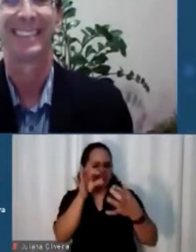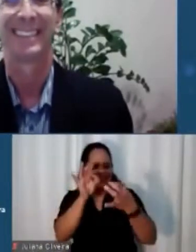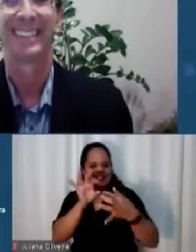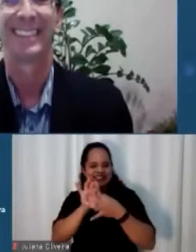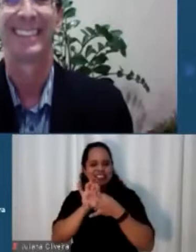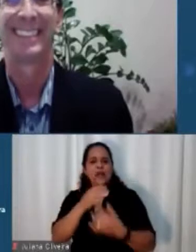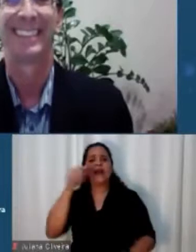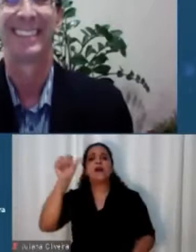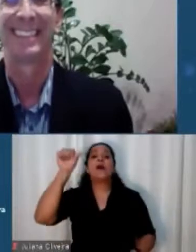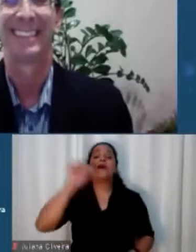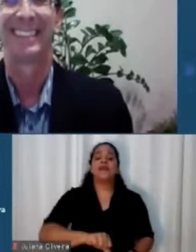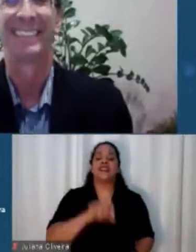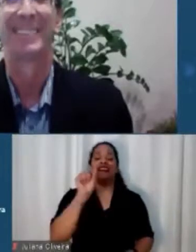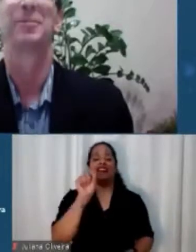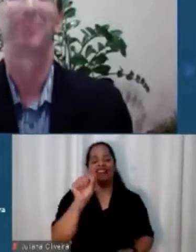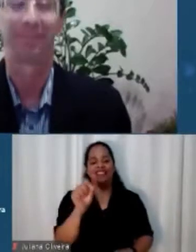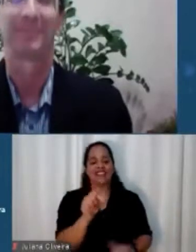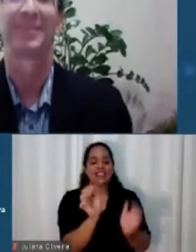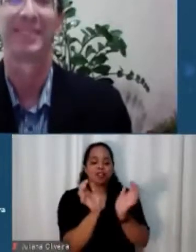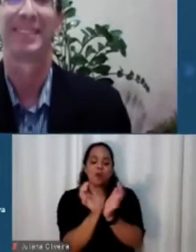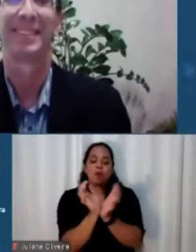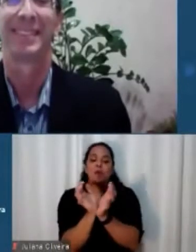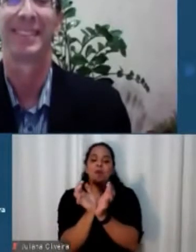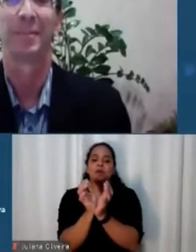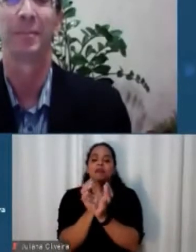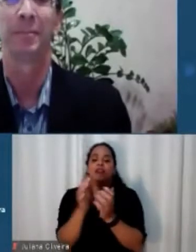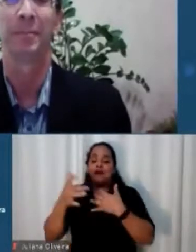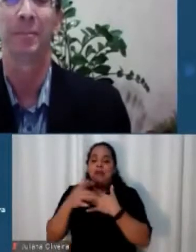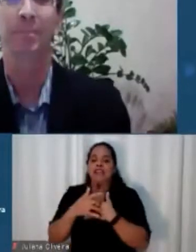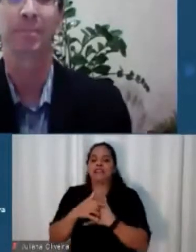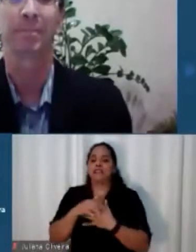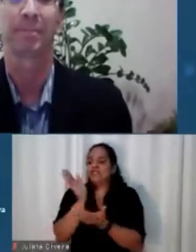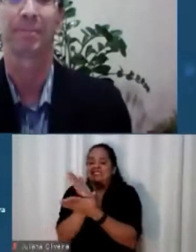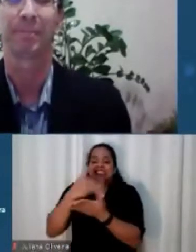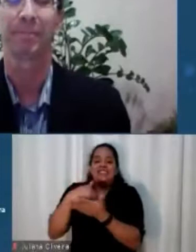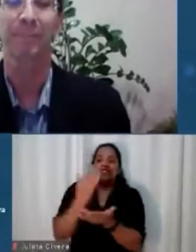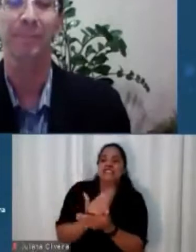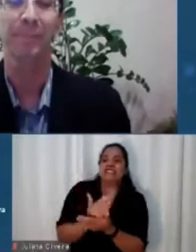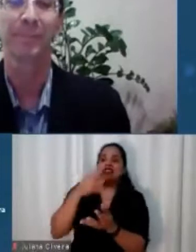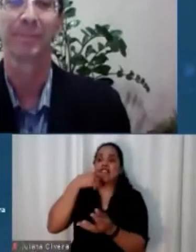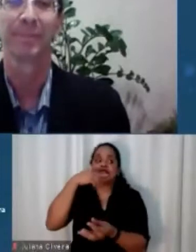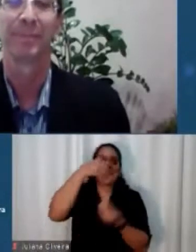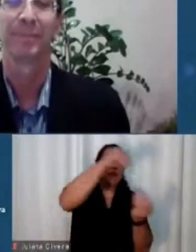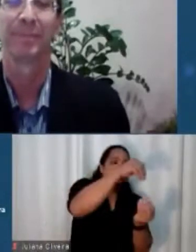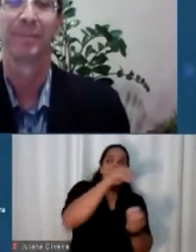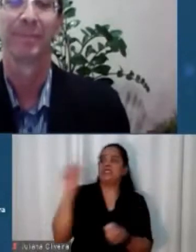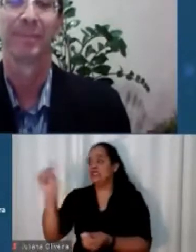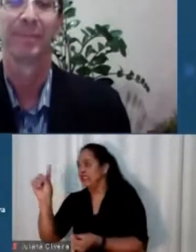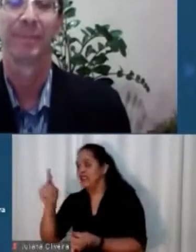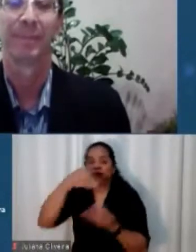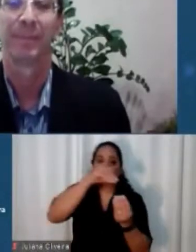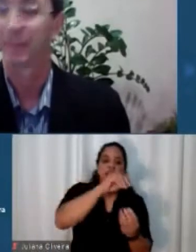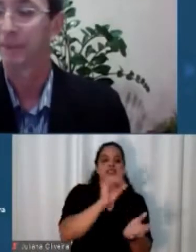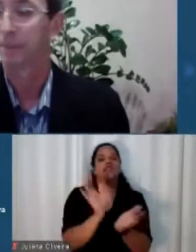é ter uma equipe dividida numa situação grave, né? Independentemente dela qual seja.